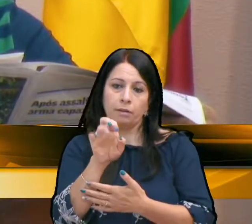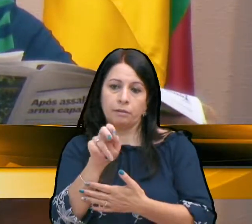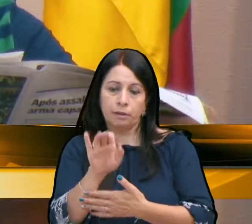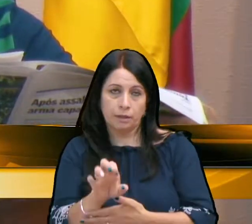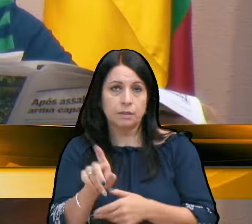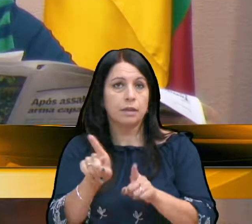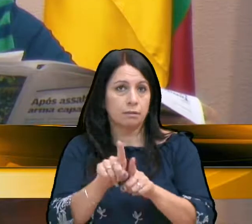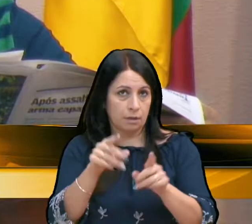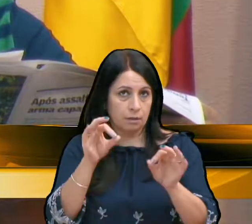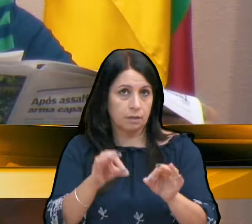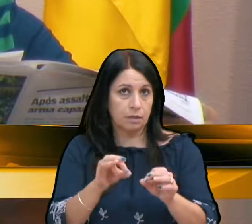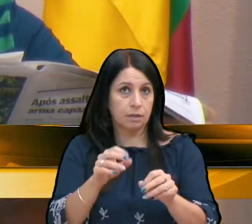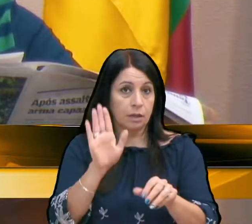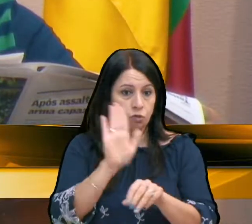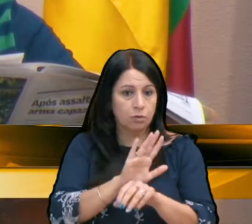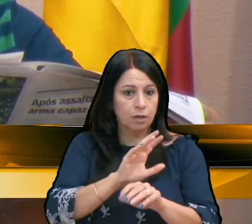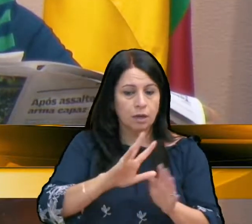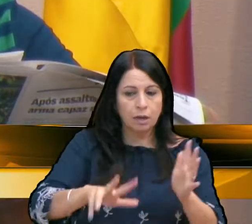a sustentabilidade.